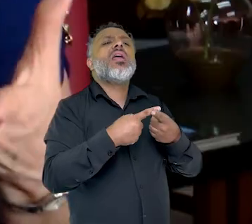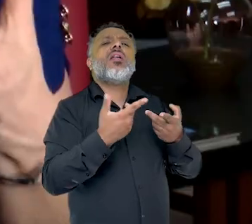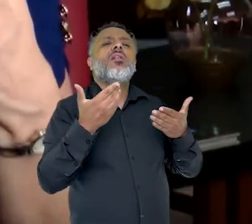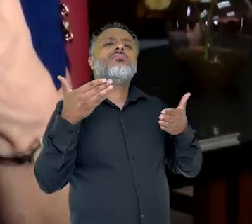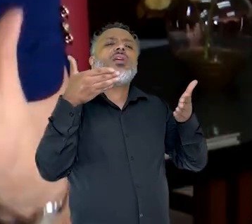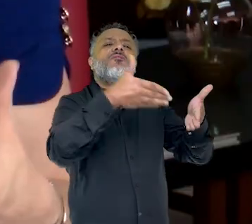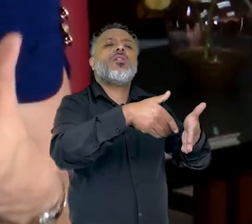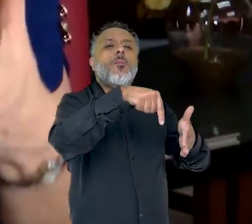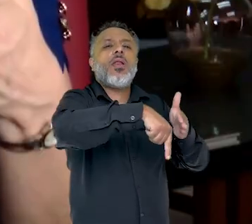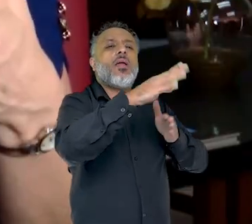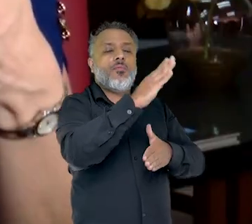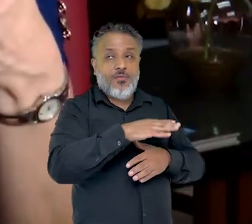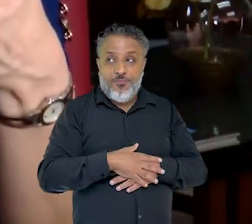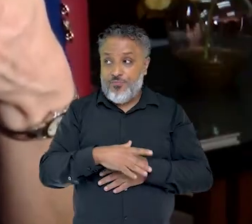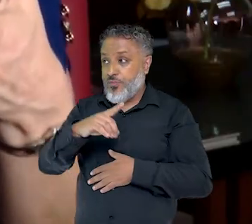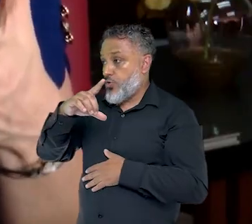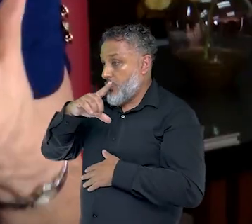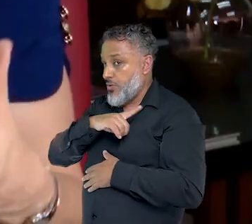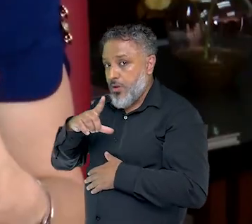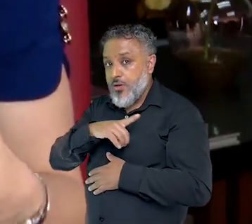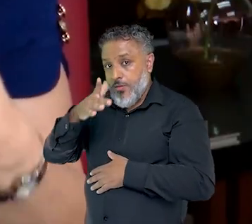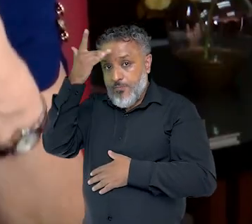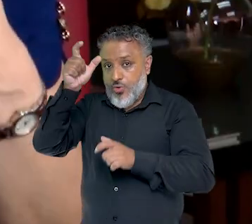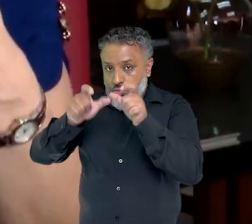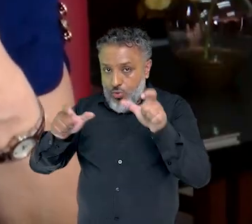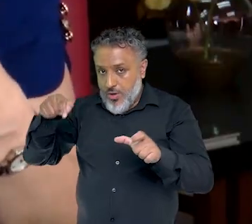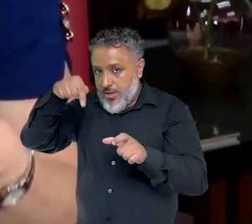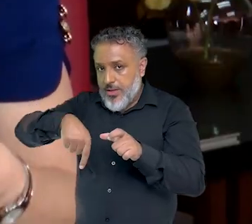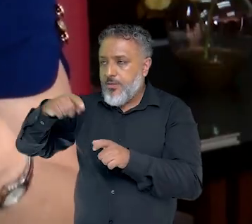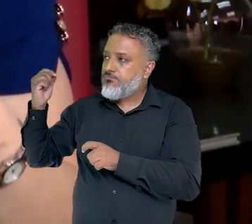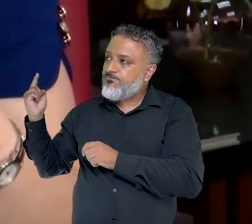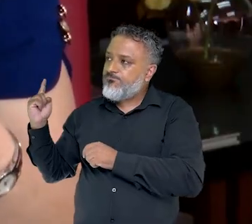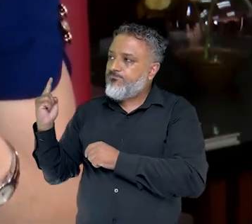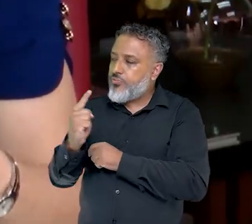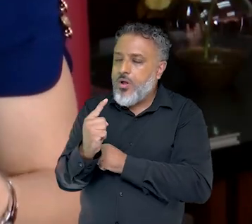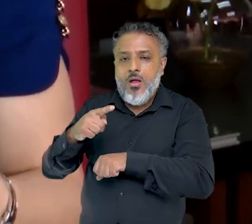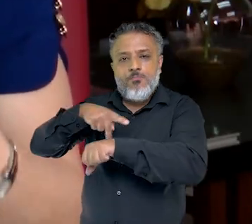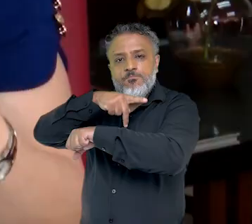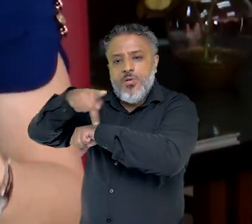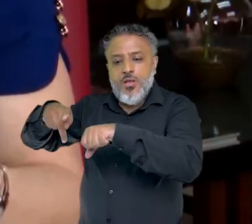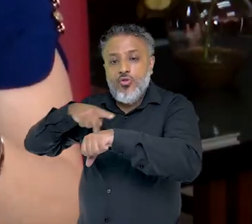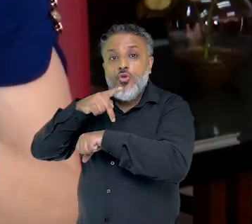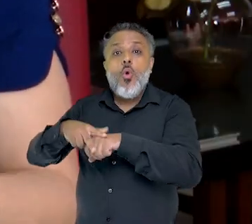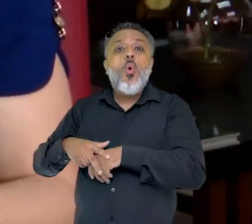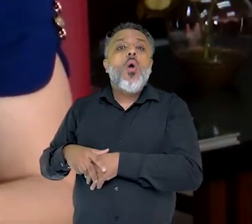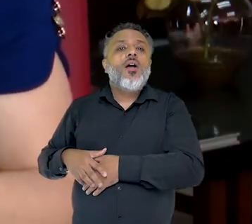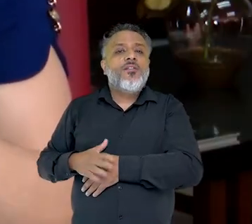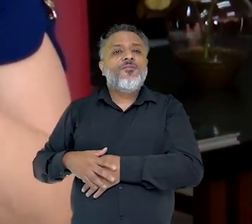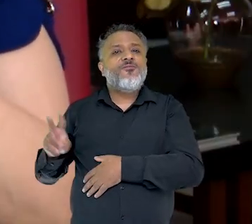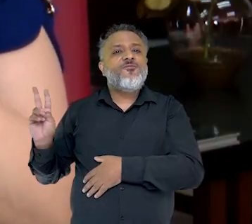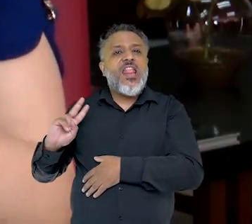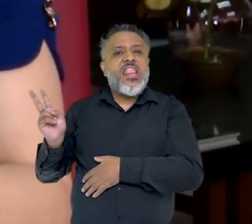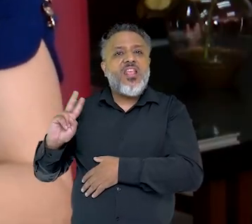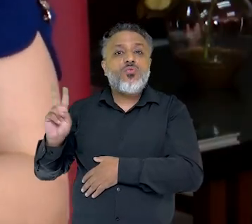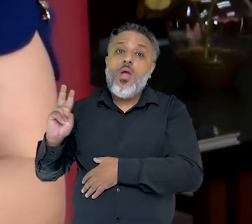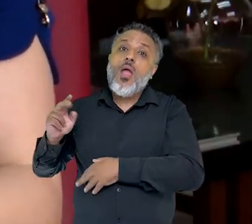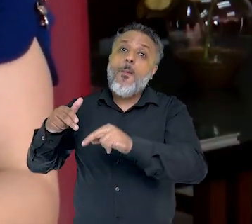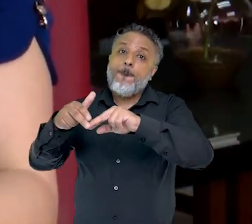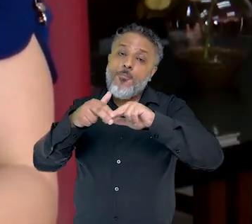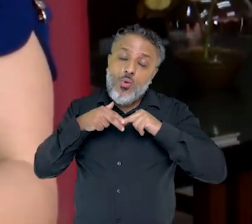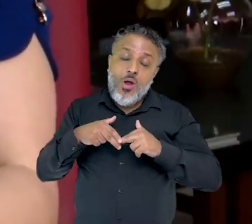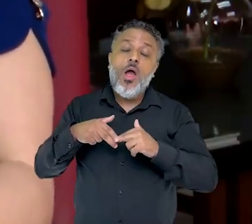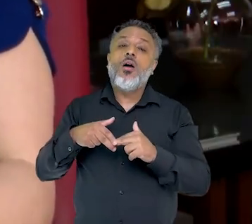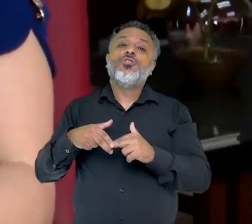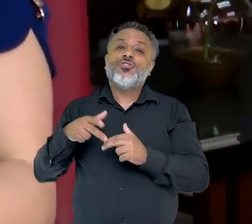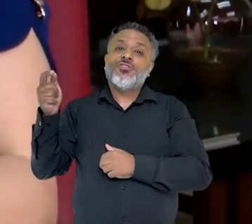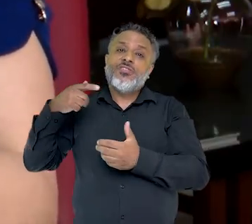nós temos hoje, entre pessoas migrantes no Brasil, a maior parte de pessoas venezuelanas por conta da situação